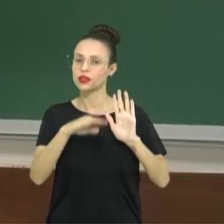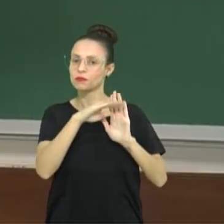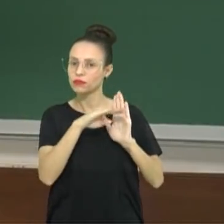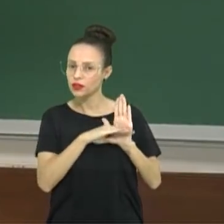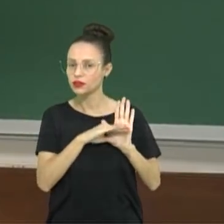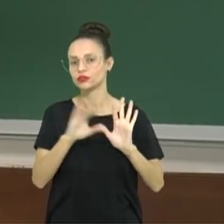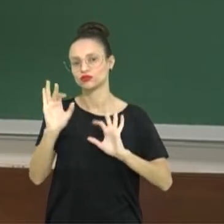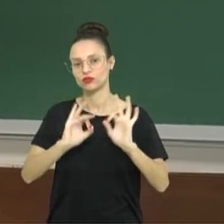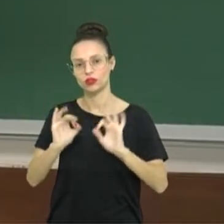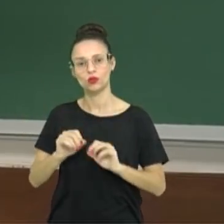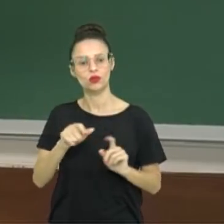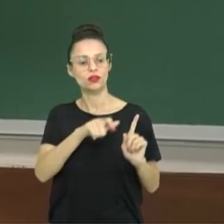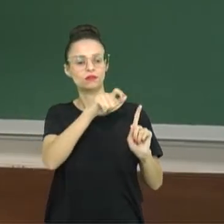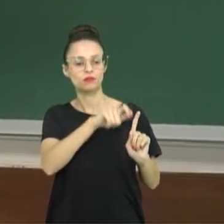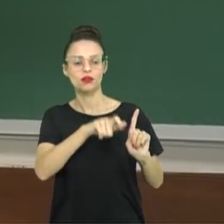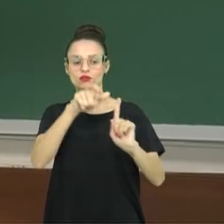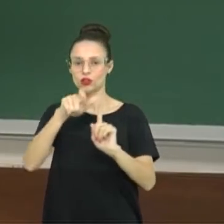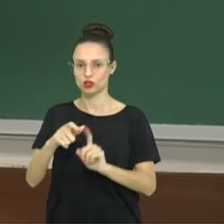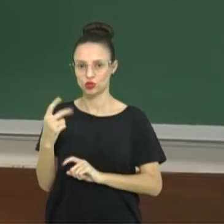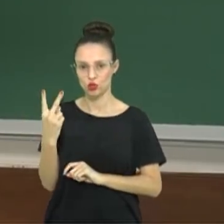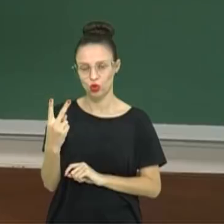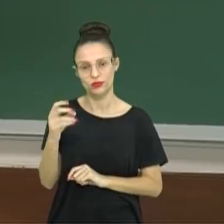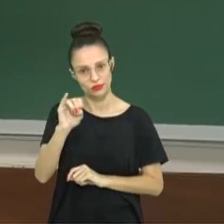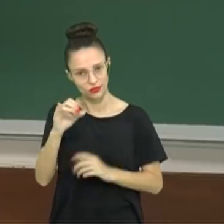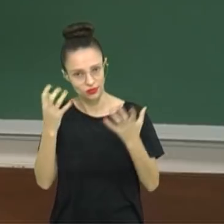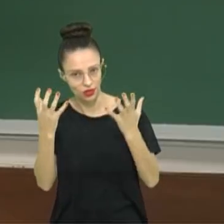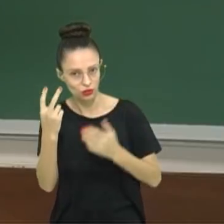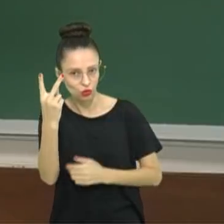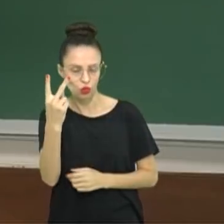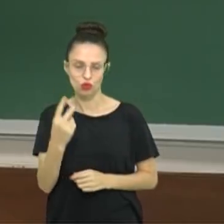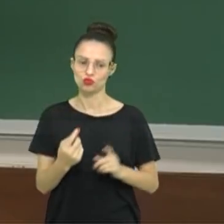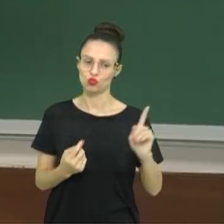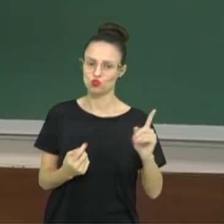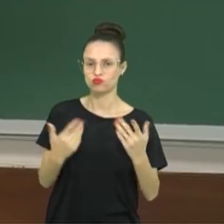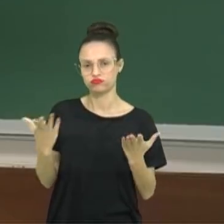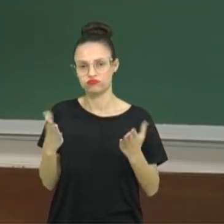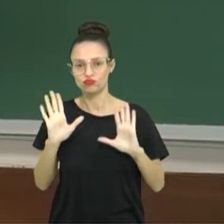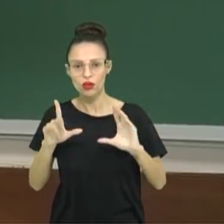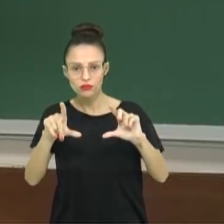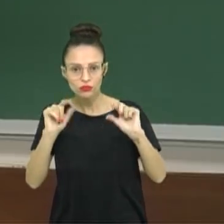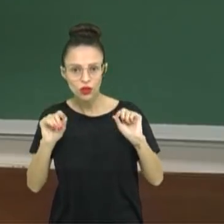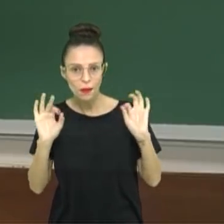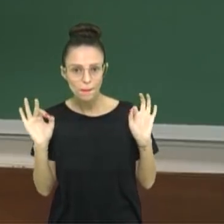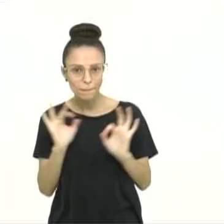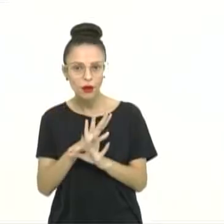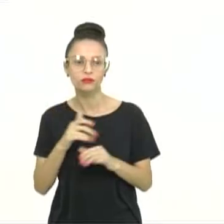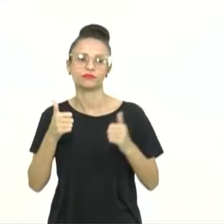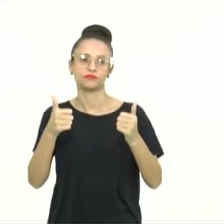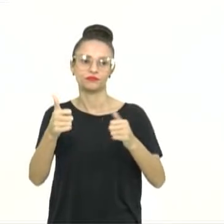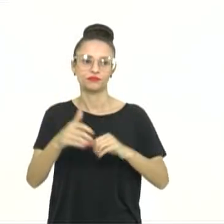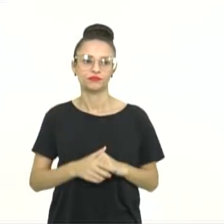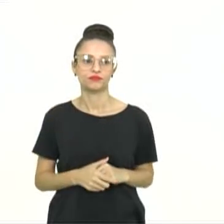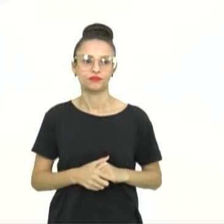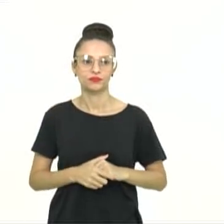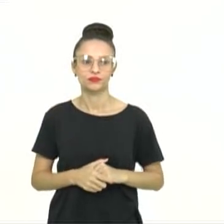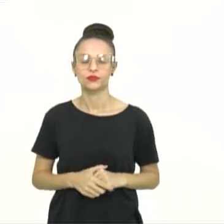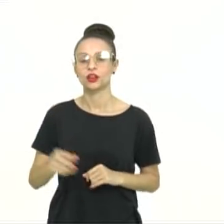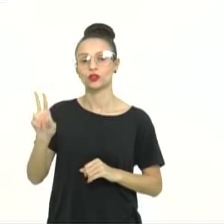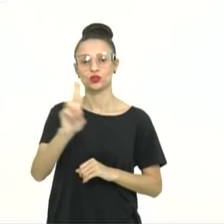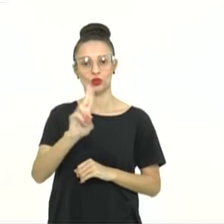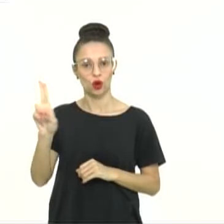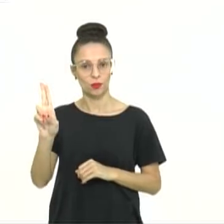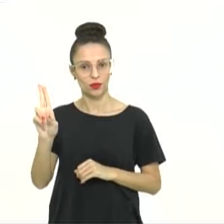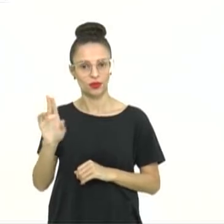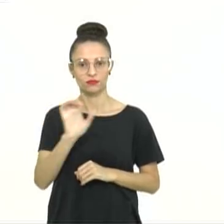que ter definido os seus 2 personagens, se desejar. Já definiu? Perfeito. O nome